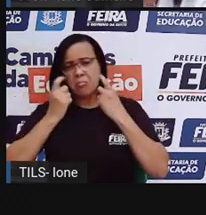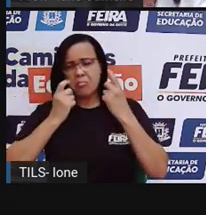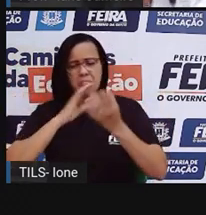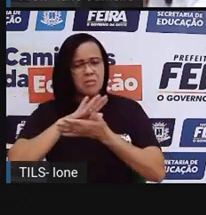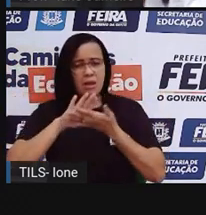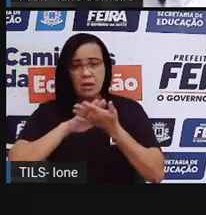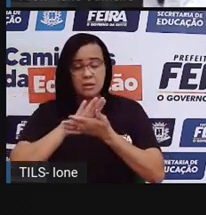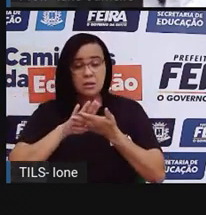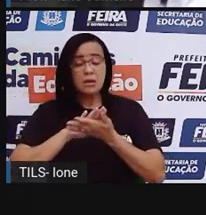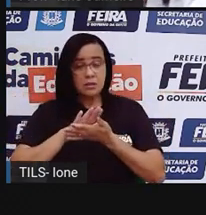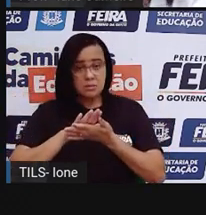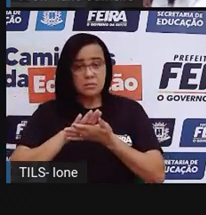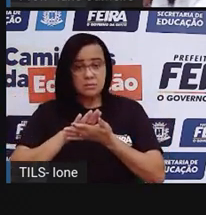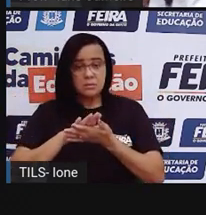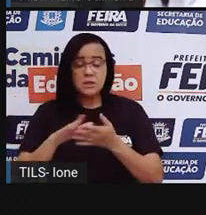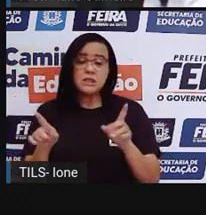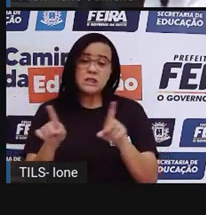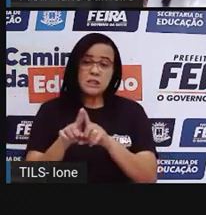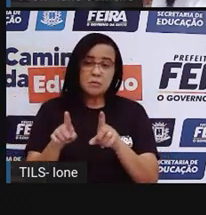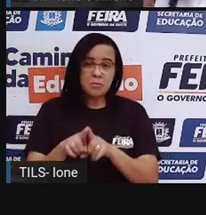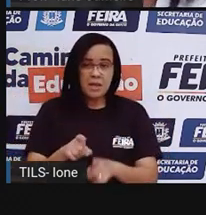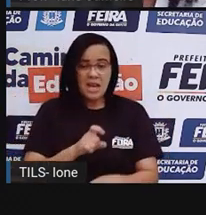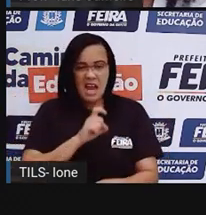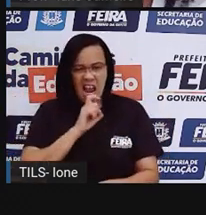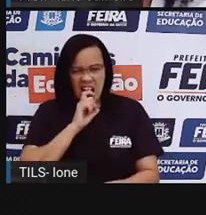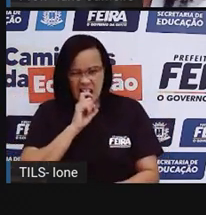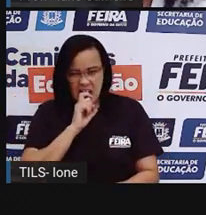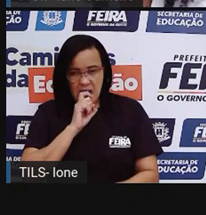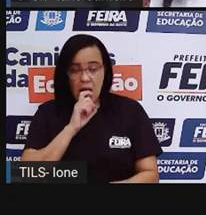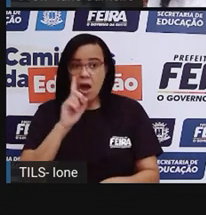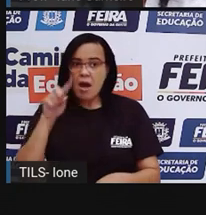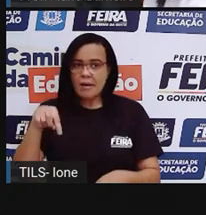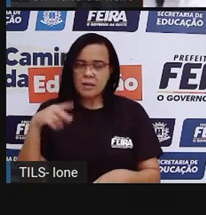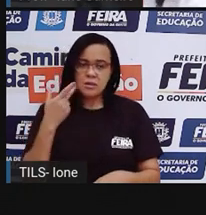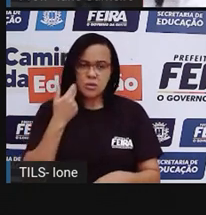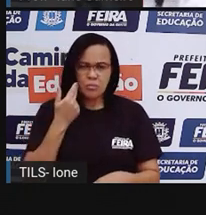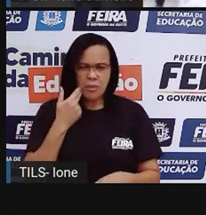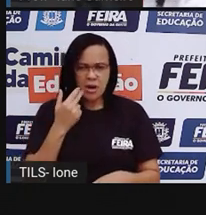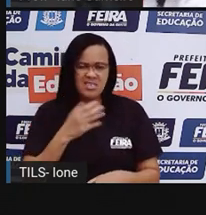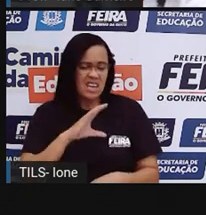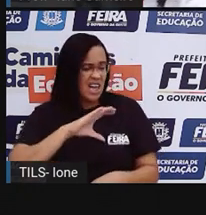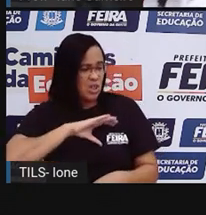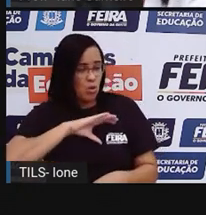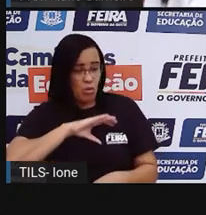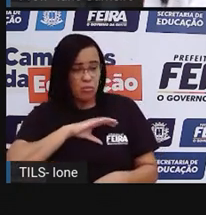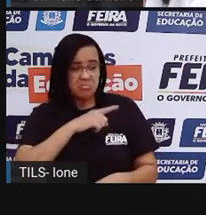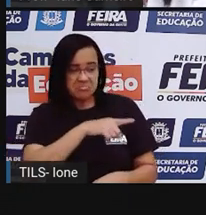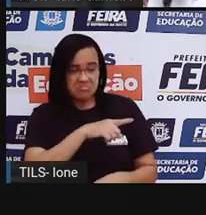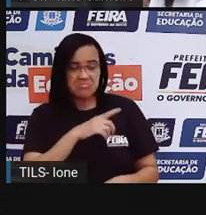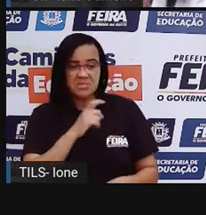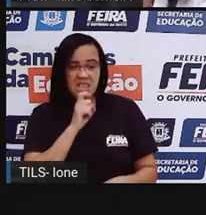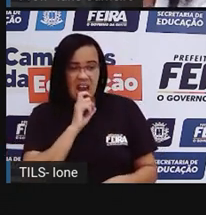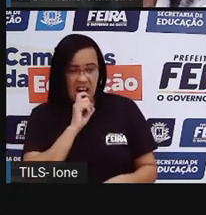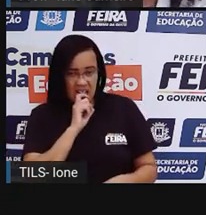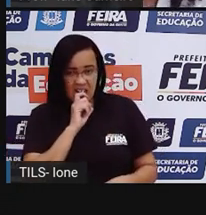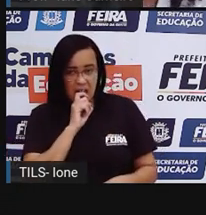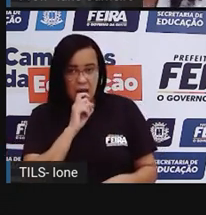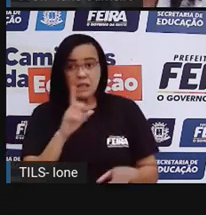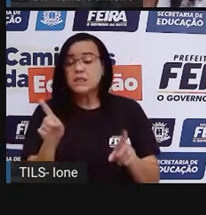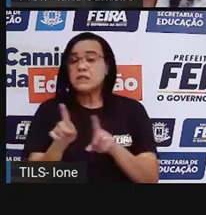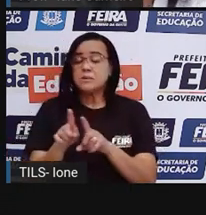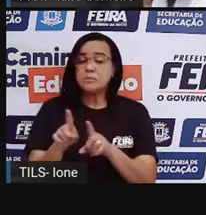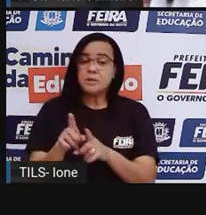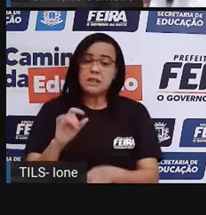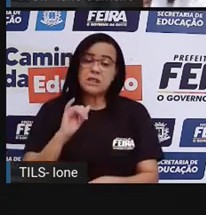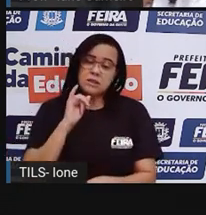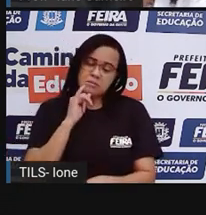sentir até inveja, né? De um coleguinha, olha, o coleguinha ganhou aquele presente que eu queria tanto. É normal sentir tristeza,